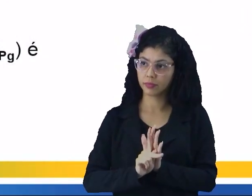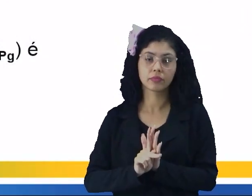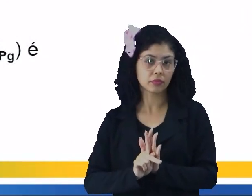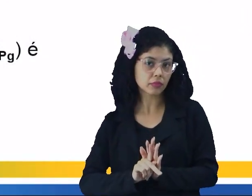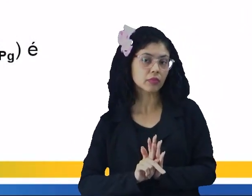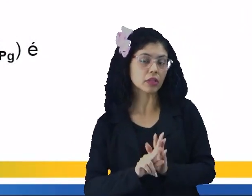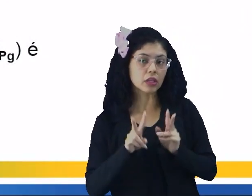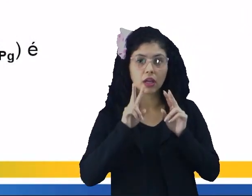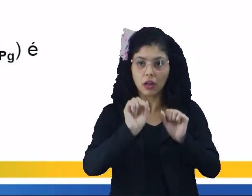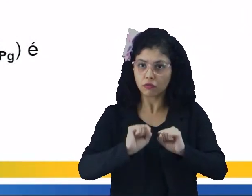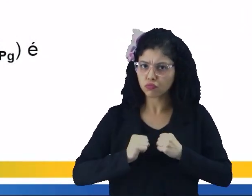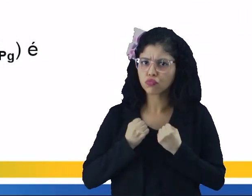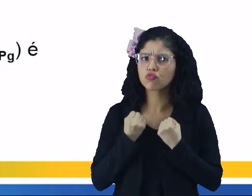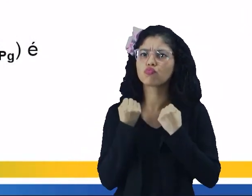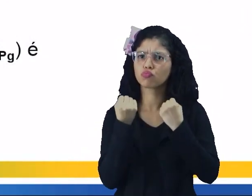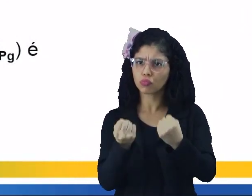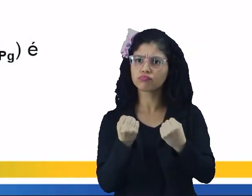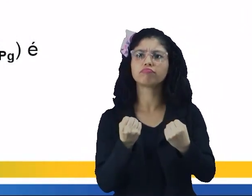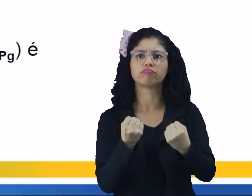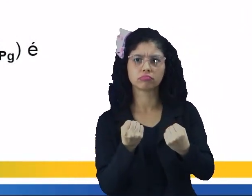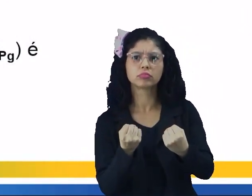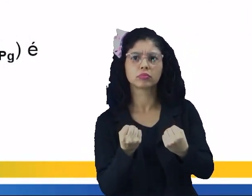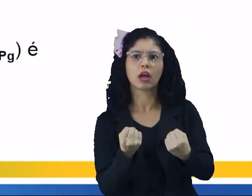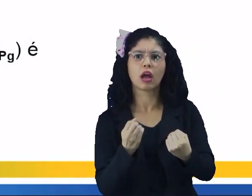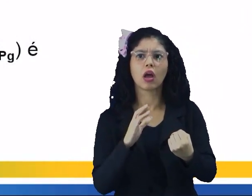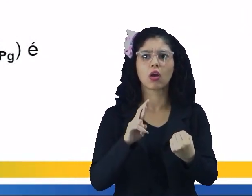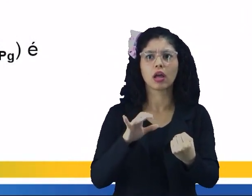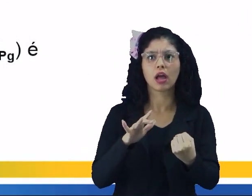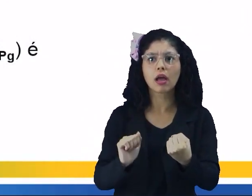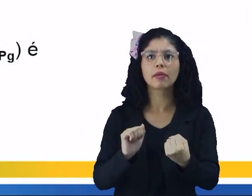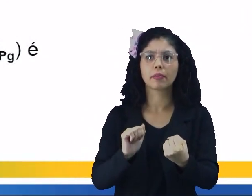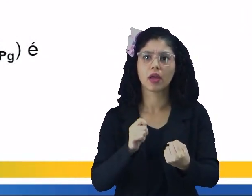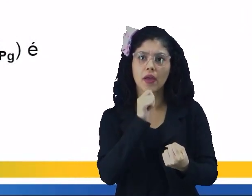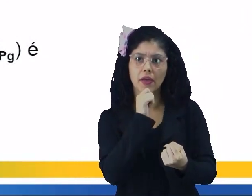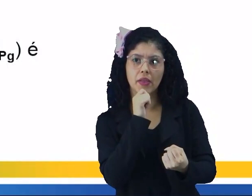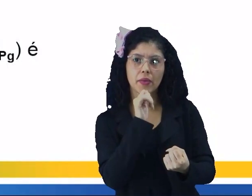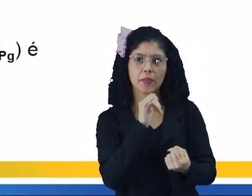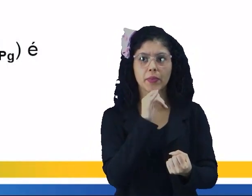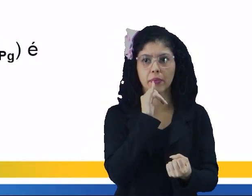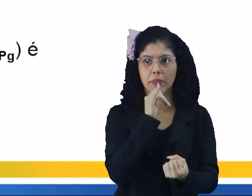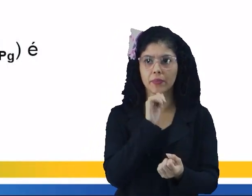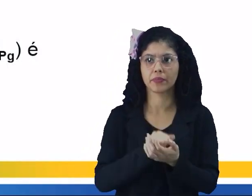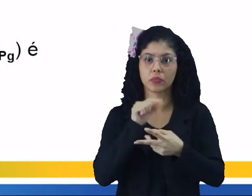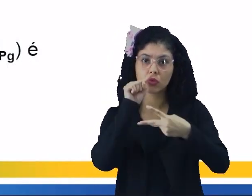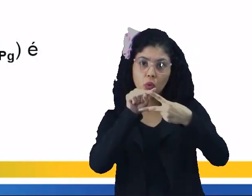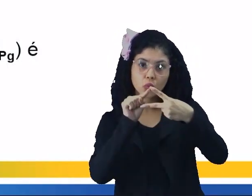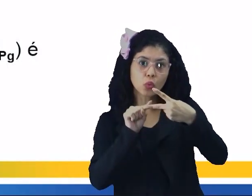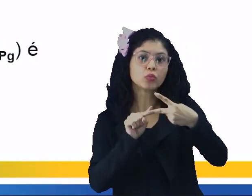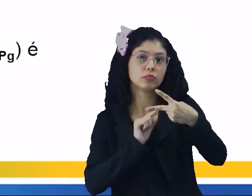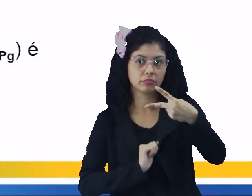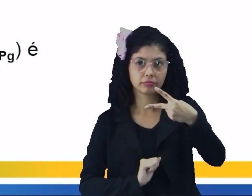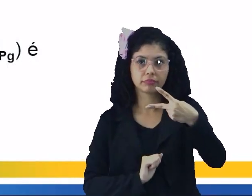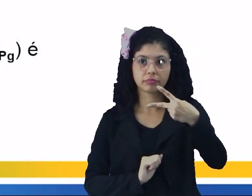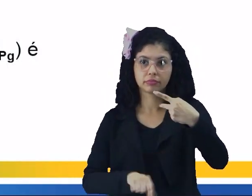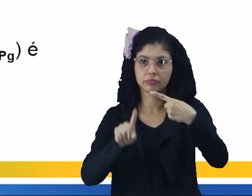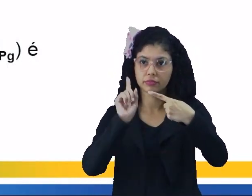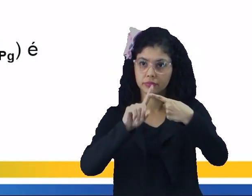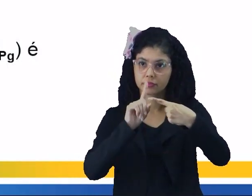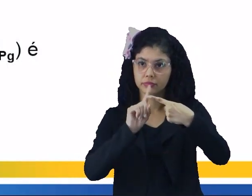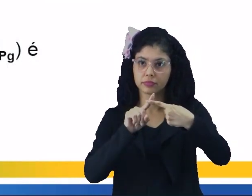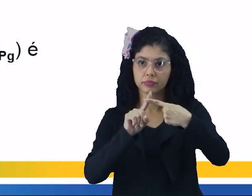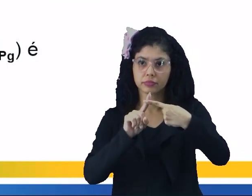justamente as forças conservativas. Na energia potencial, por exemplo, a gente vai ter dois tipos.